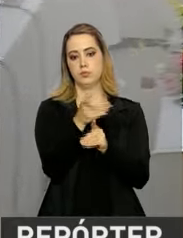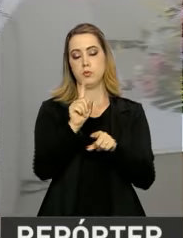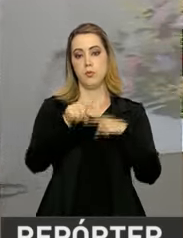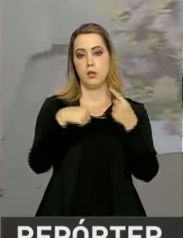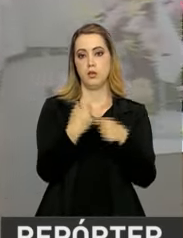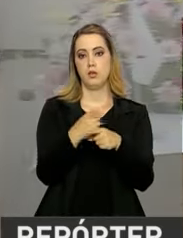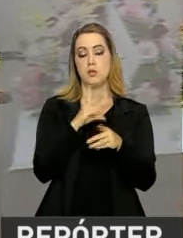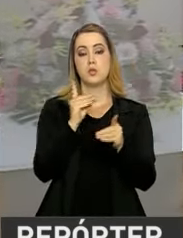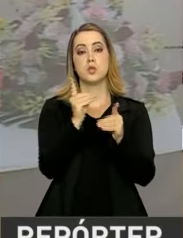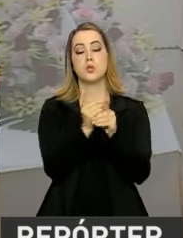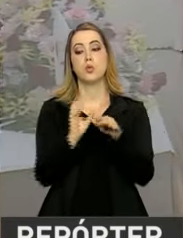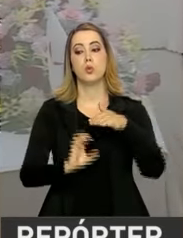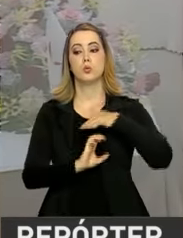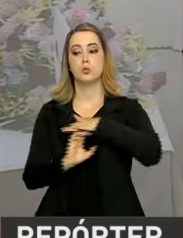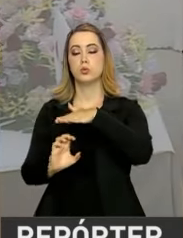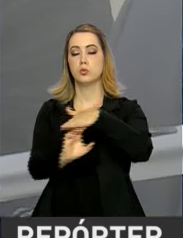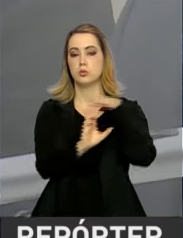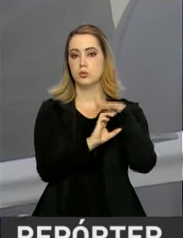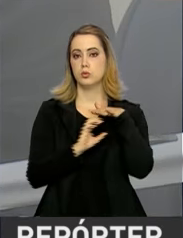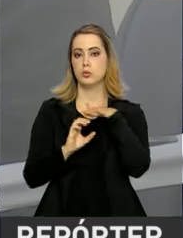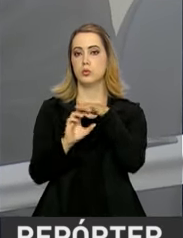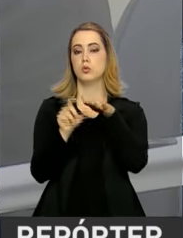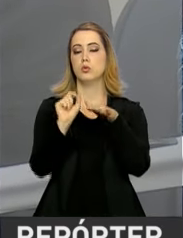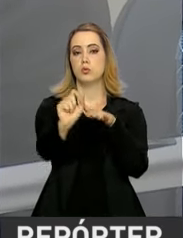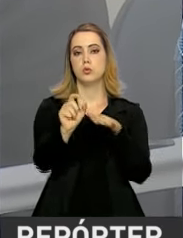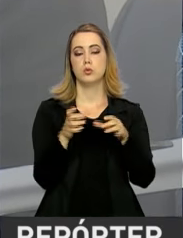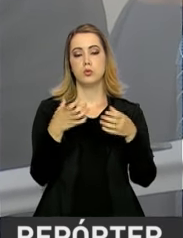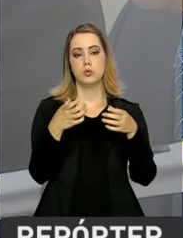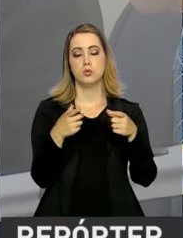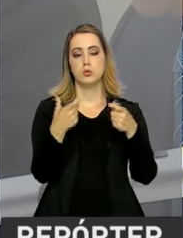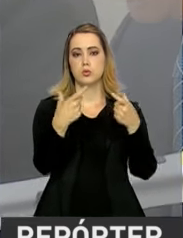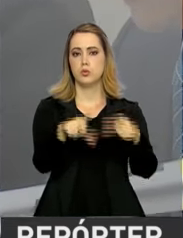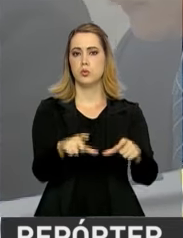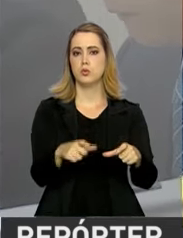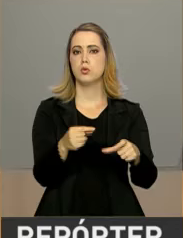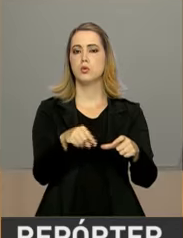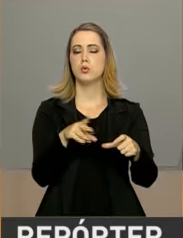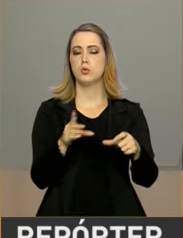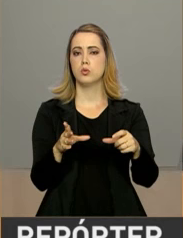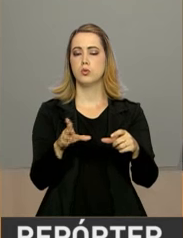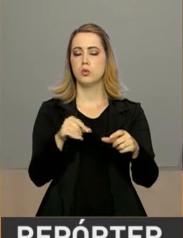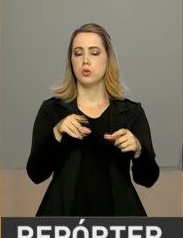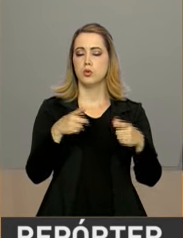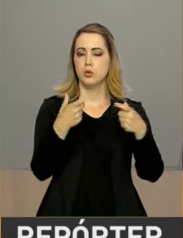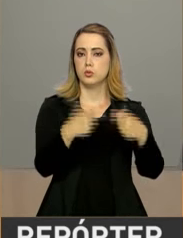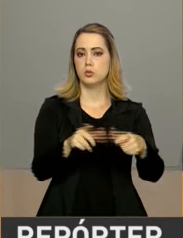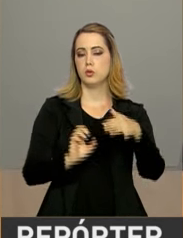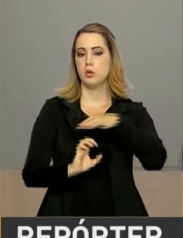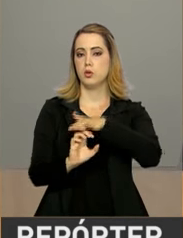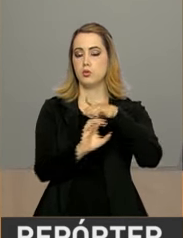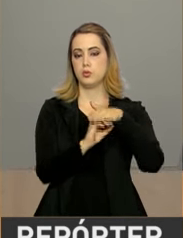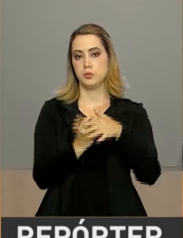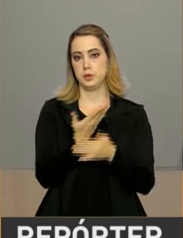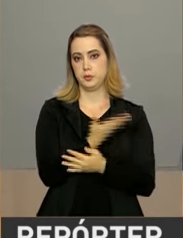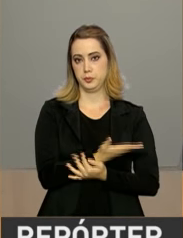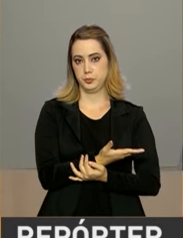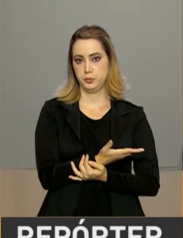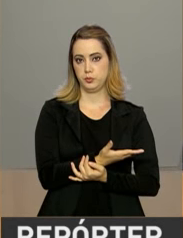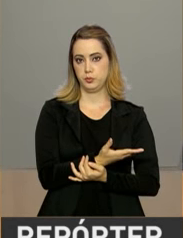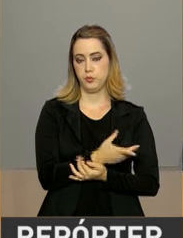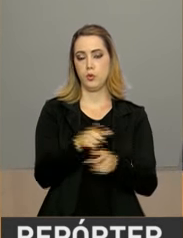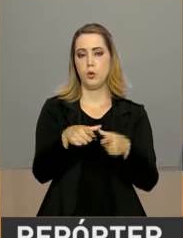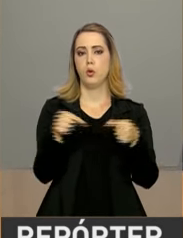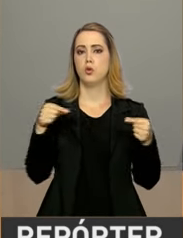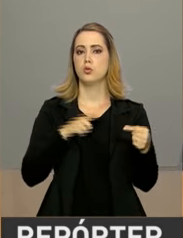empresários e investidores japoneses na sede da federação de empresas do país o japão tem longa história de